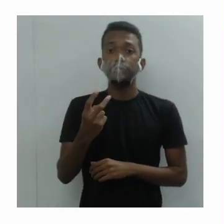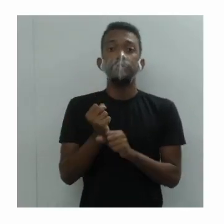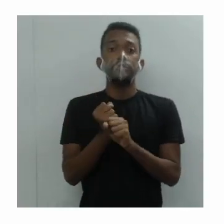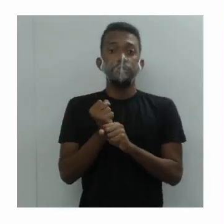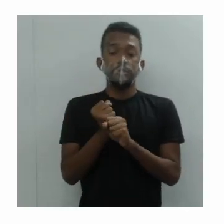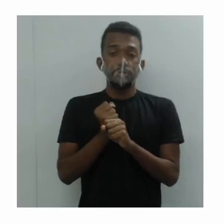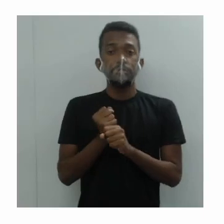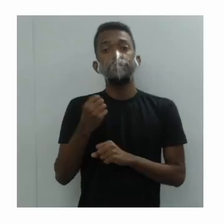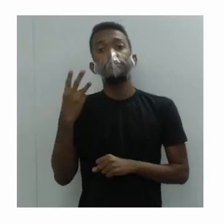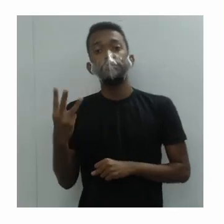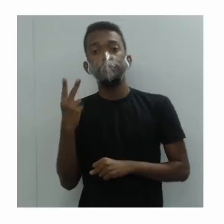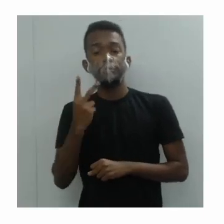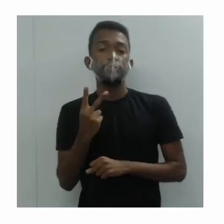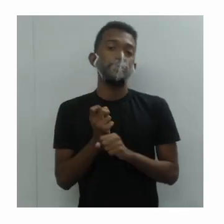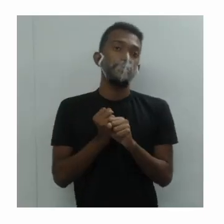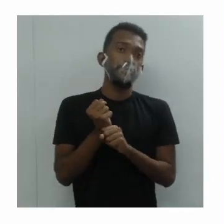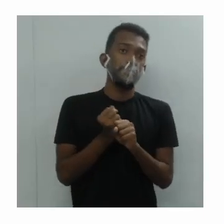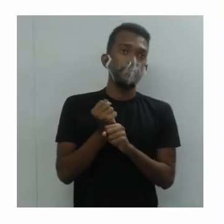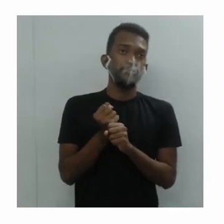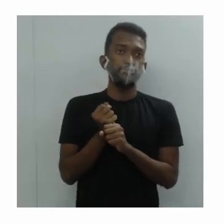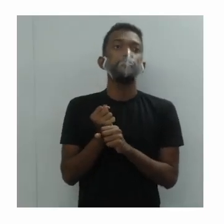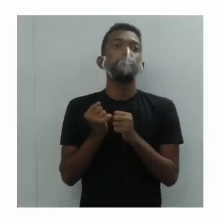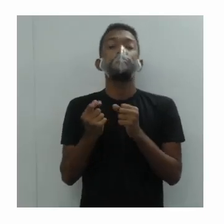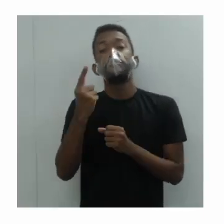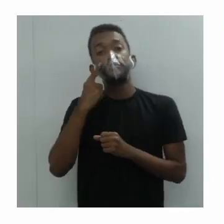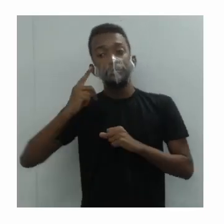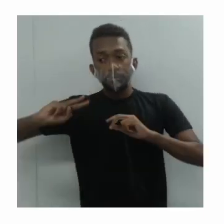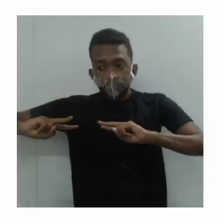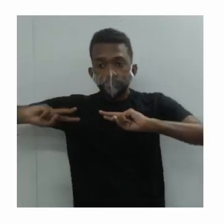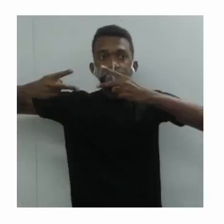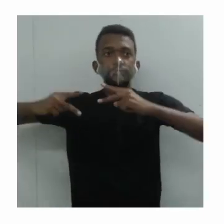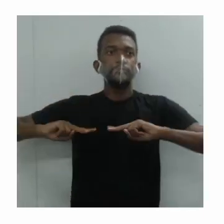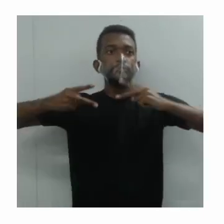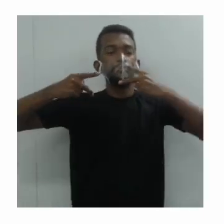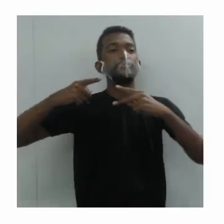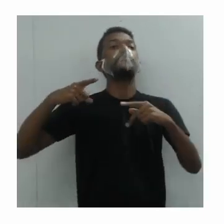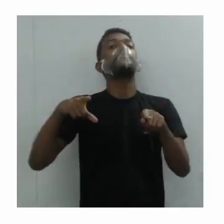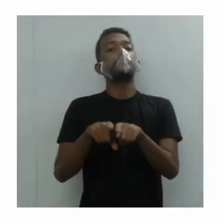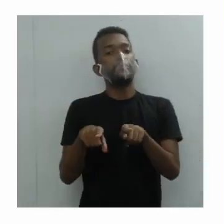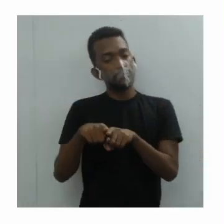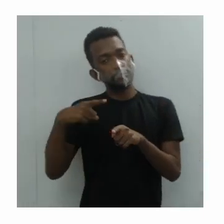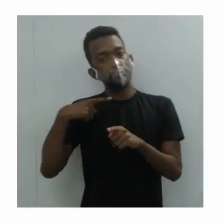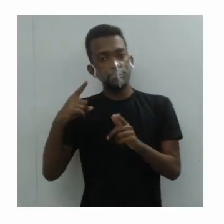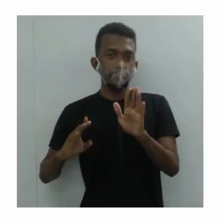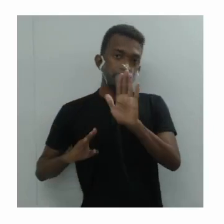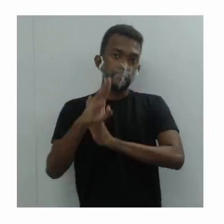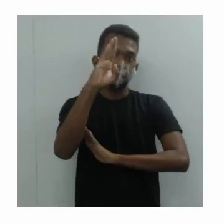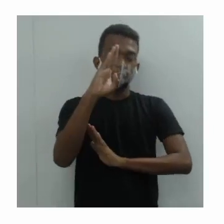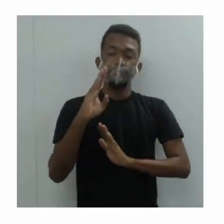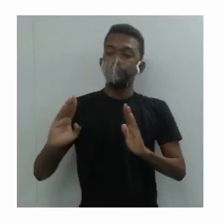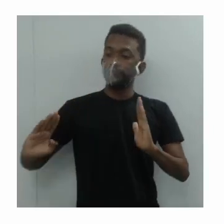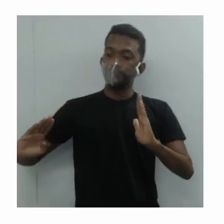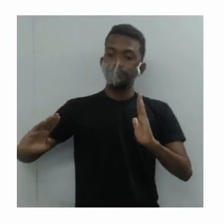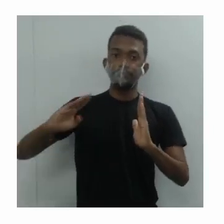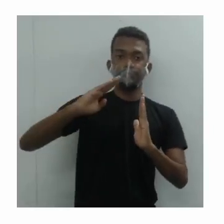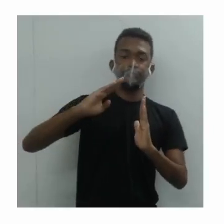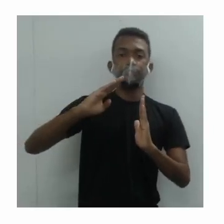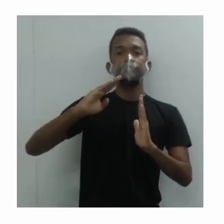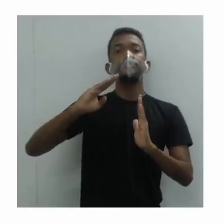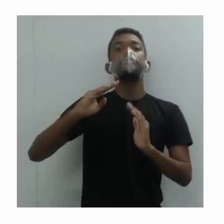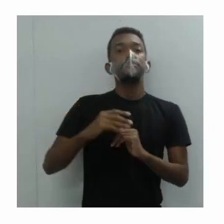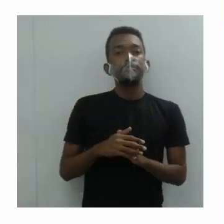32 anos. Vocês vejam como se dá esse crescimento populacional. Aí vocês